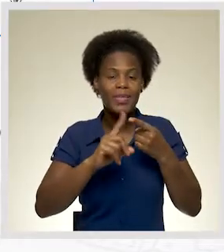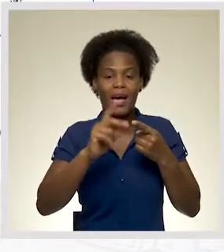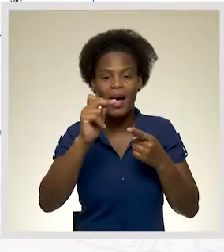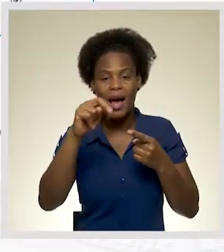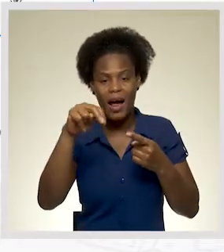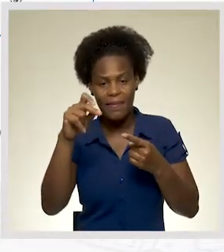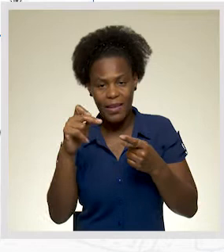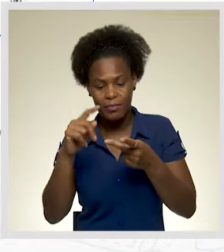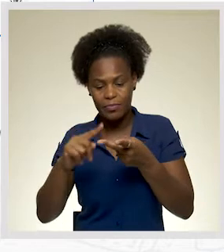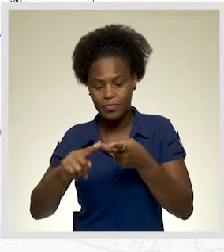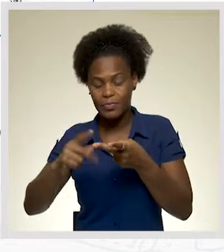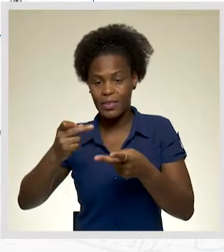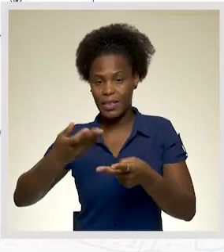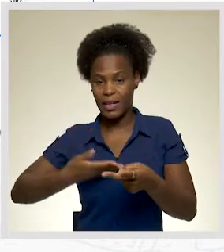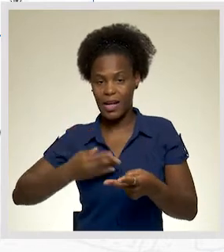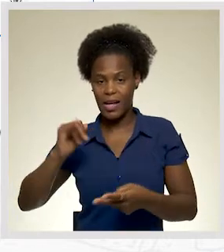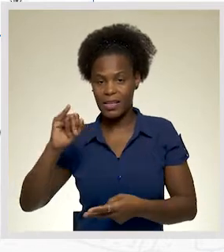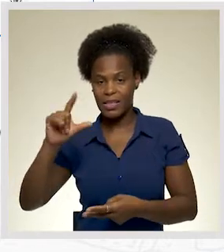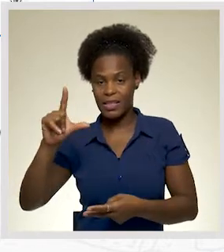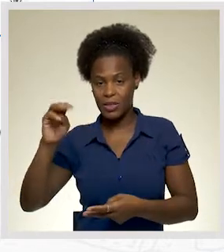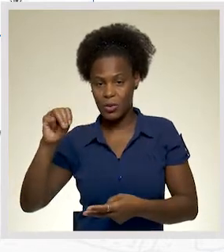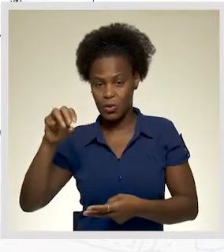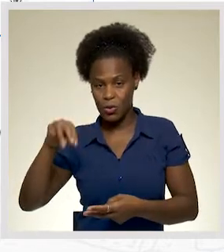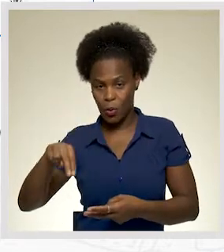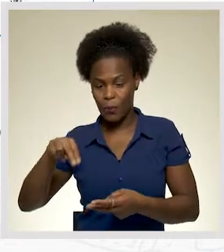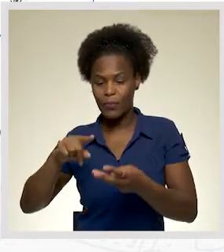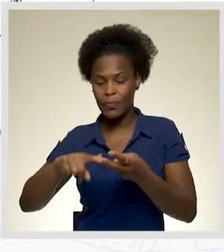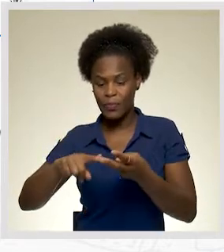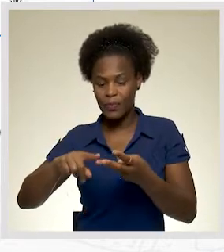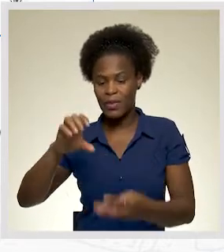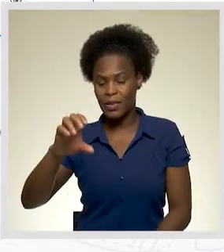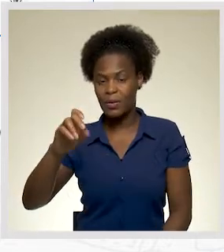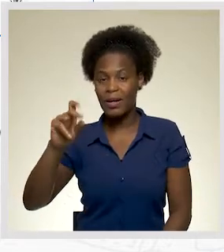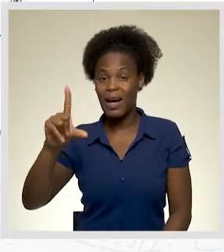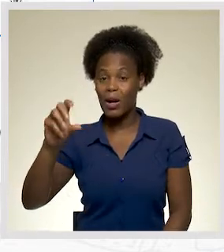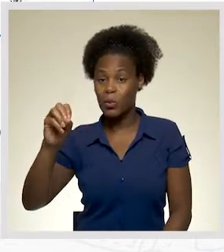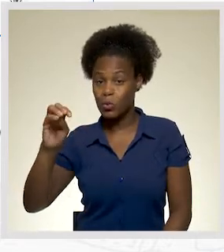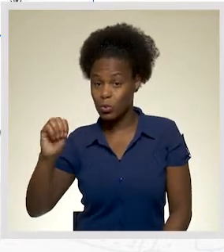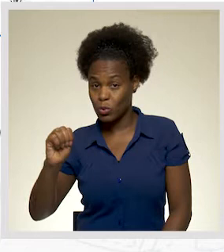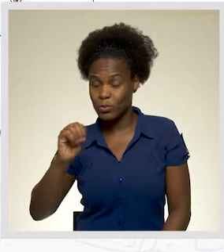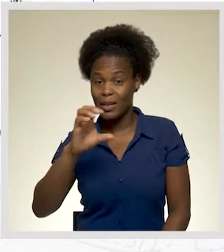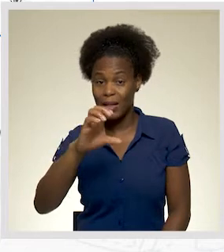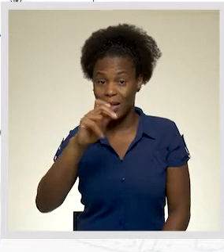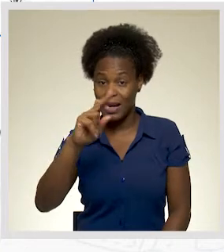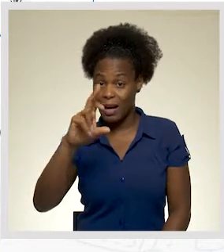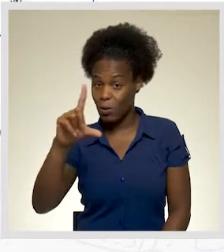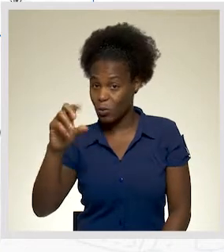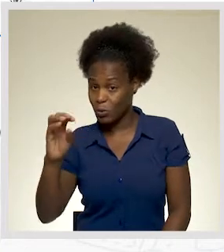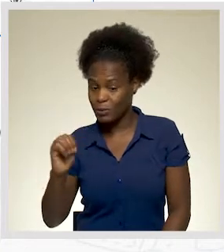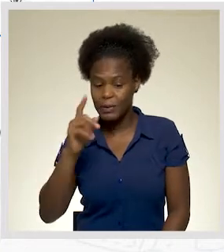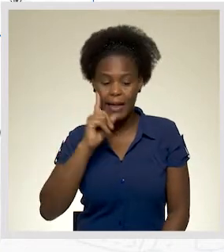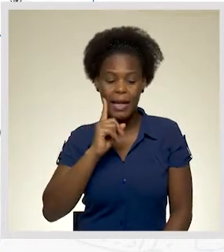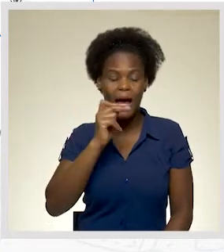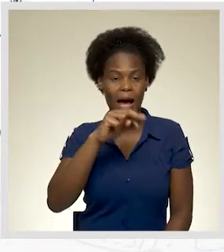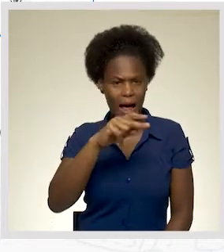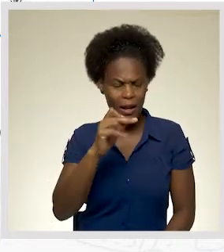Carlos. A Ana levou esta quantidade de balões, o Adilson, por sua vez, levou também